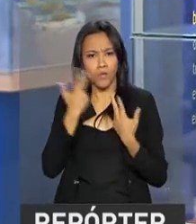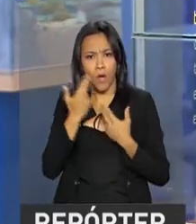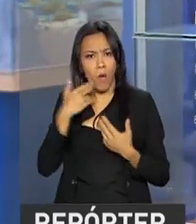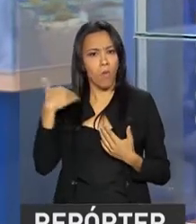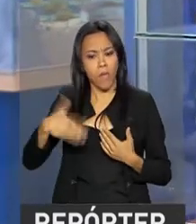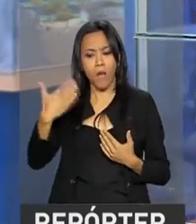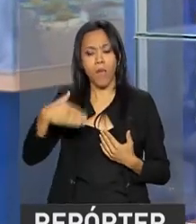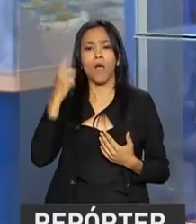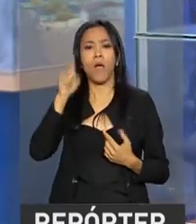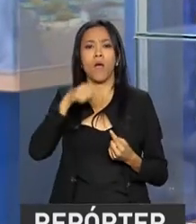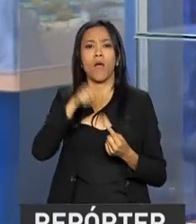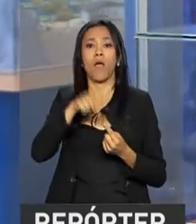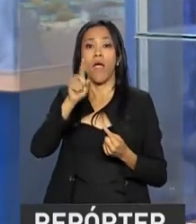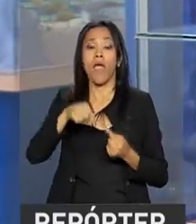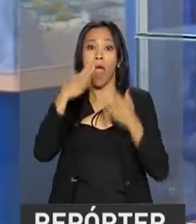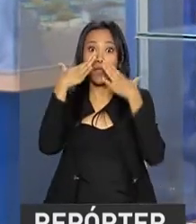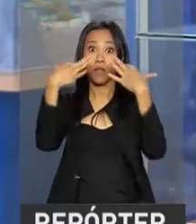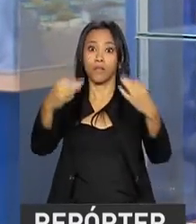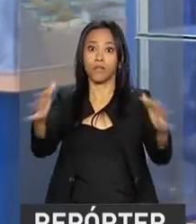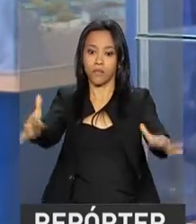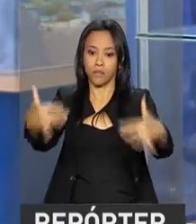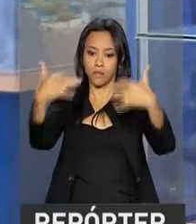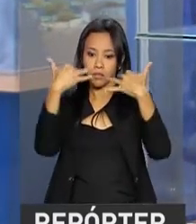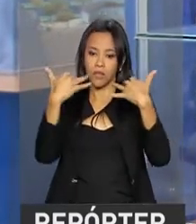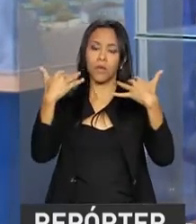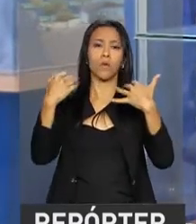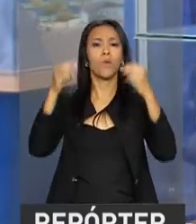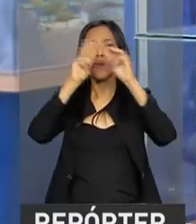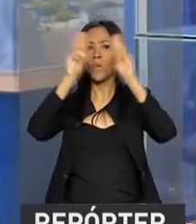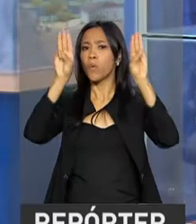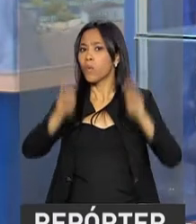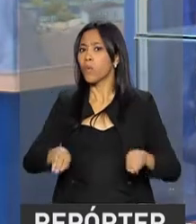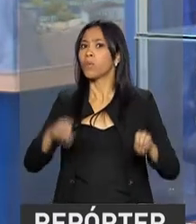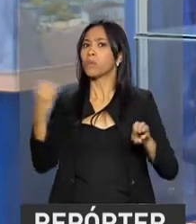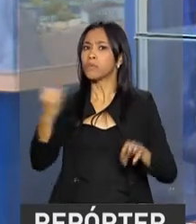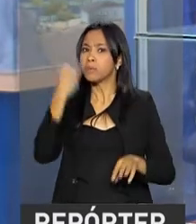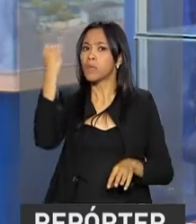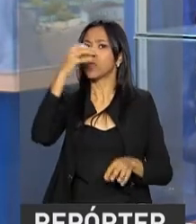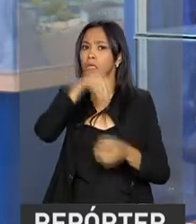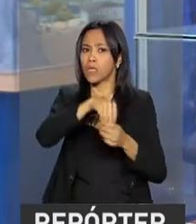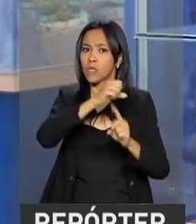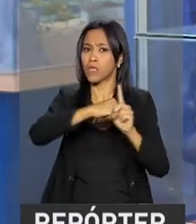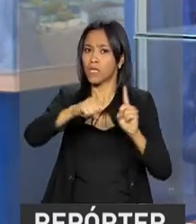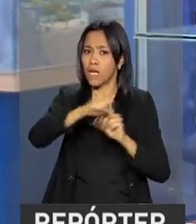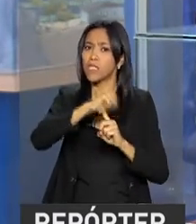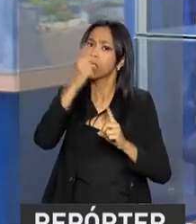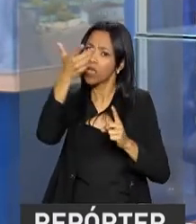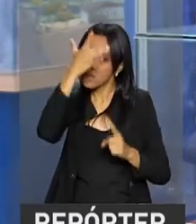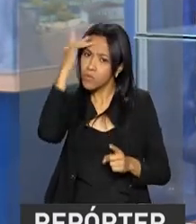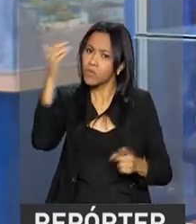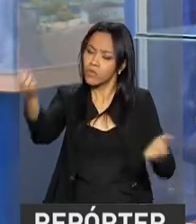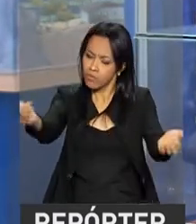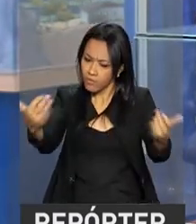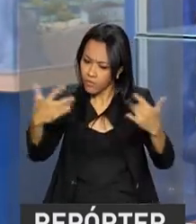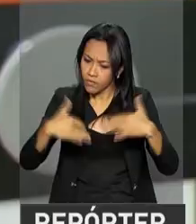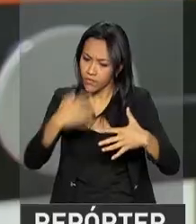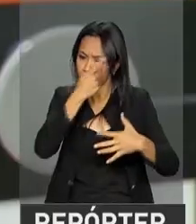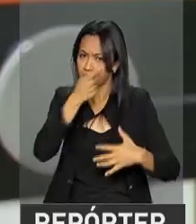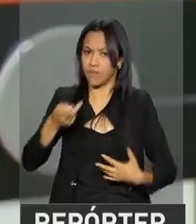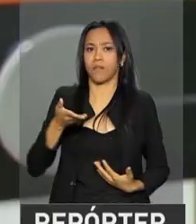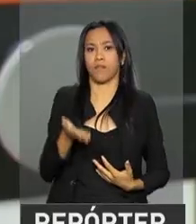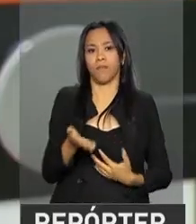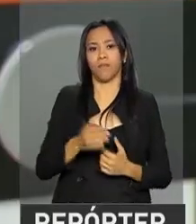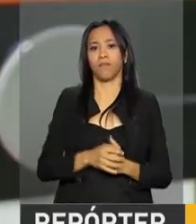chamar a atenção para o papel dos museus na sociedade e atrair um público maior para esses locais.